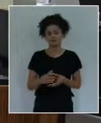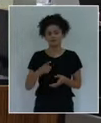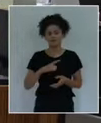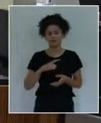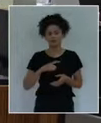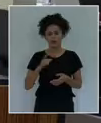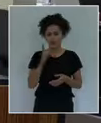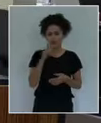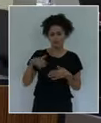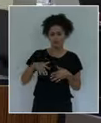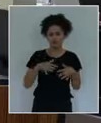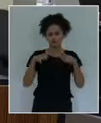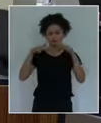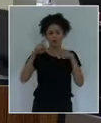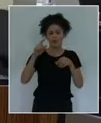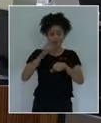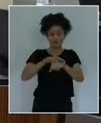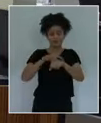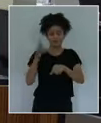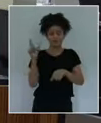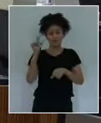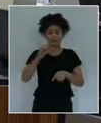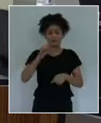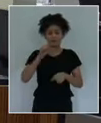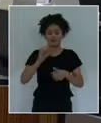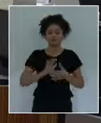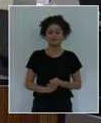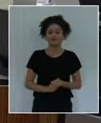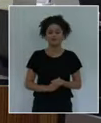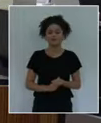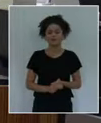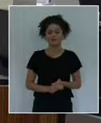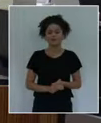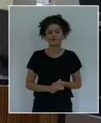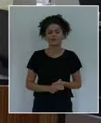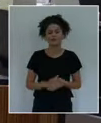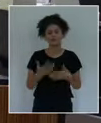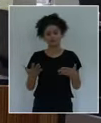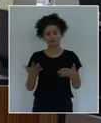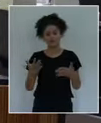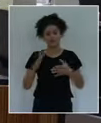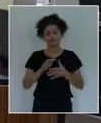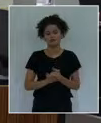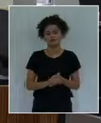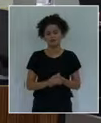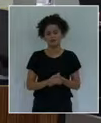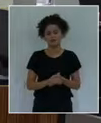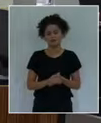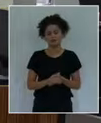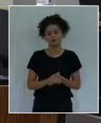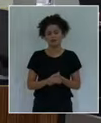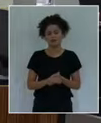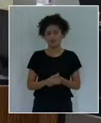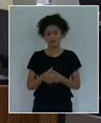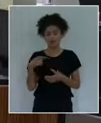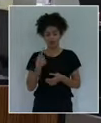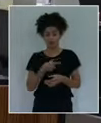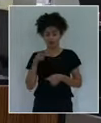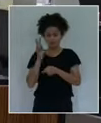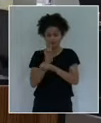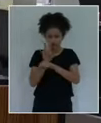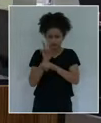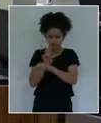cabeceira lá do Valaçu e também do Ribeirão Oratórios. Por isso que a gente fez esse monitoramento que eu estou te